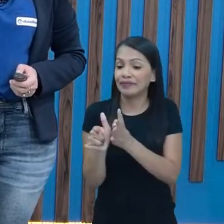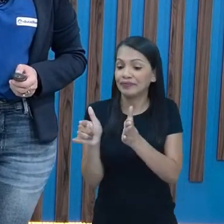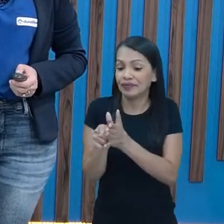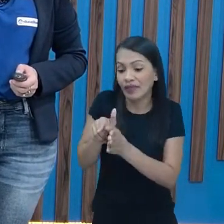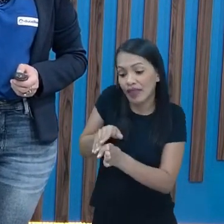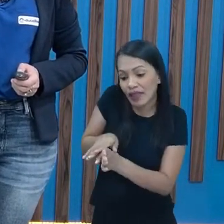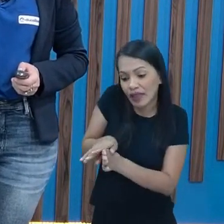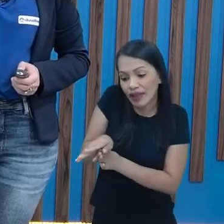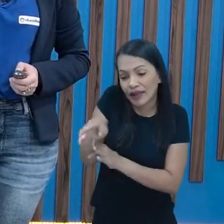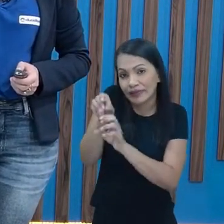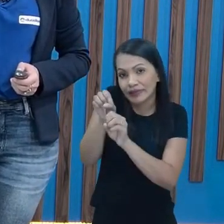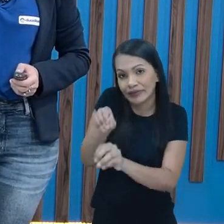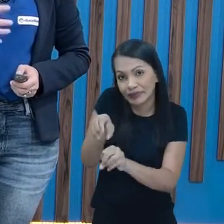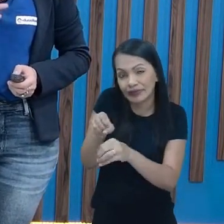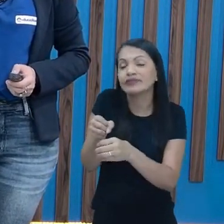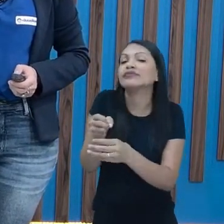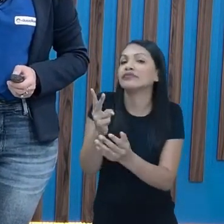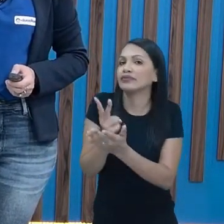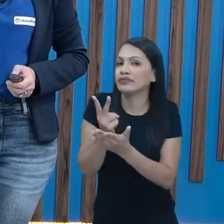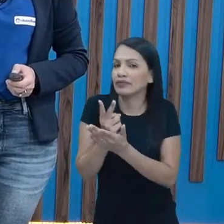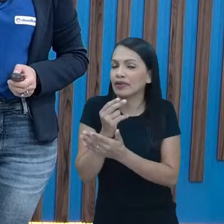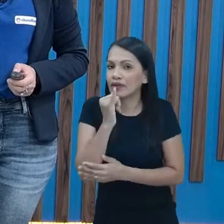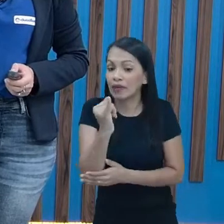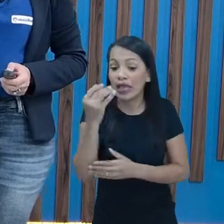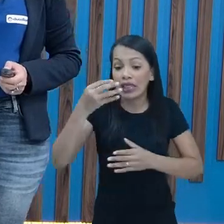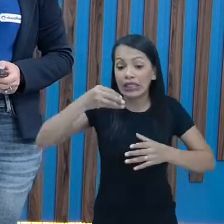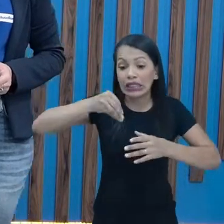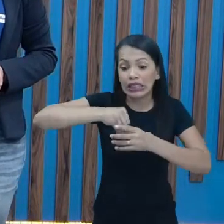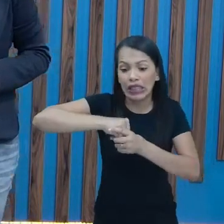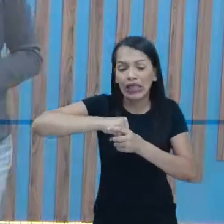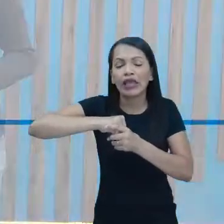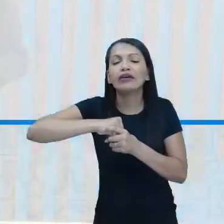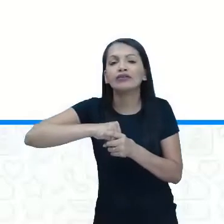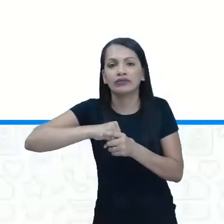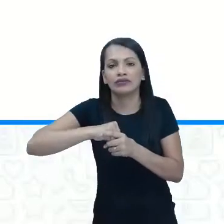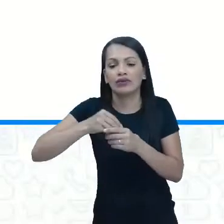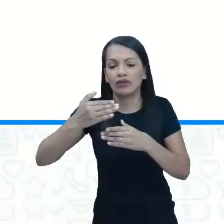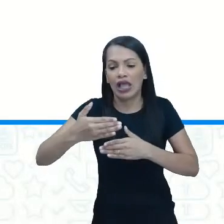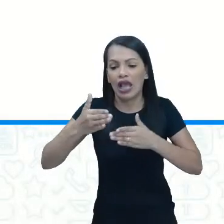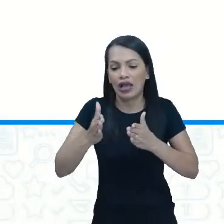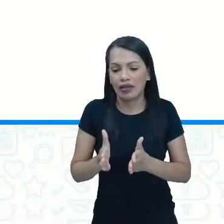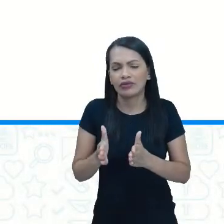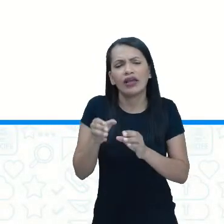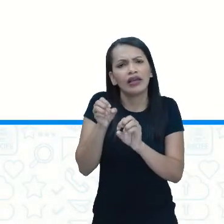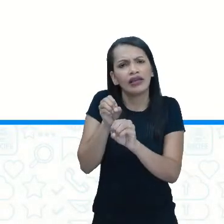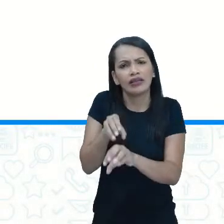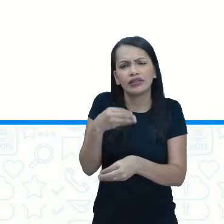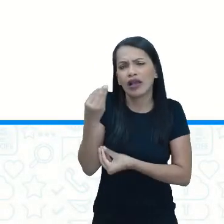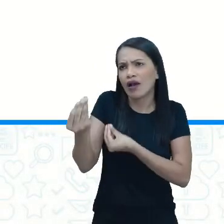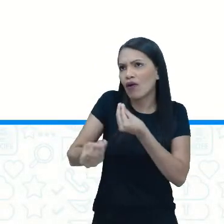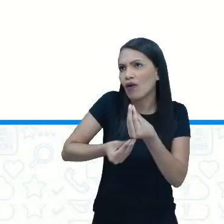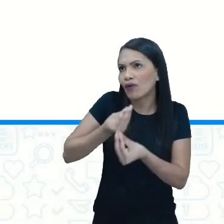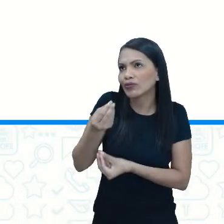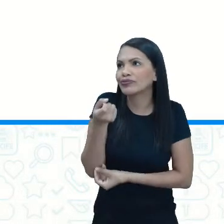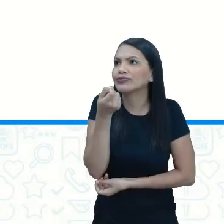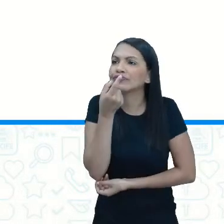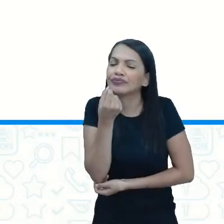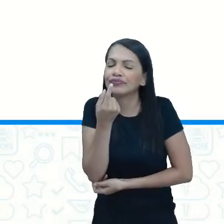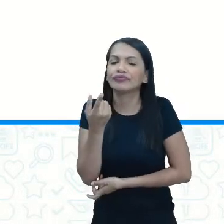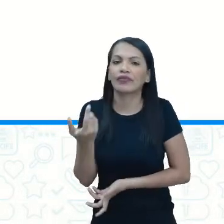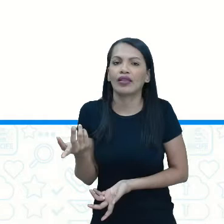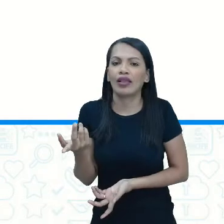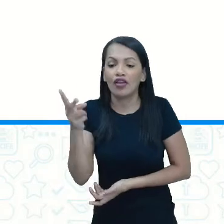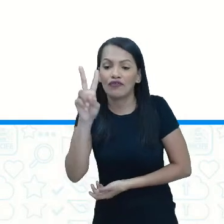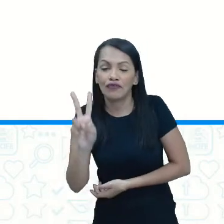sempre falo, que fica dentro da caixinha do remédio. Ali ensina como tomar o remédio. Diz quantas vezes tem que tomar por